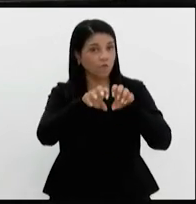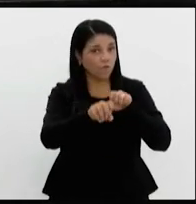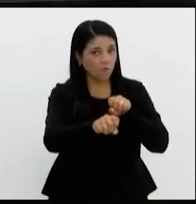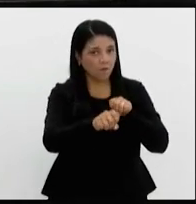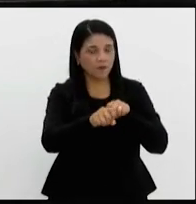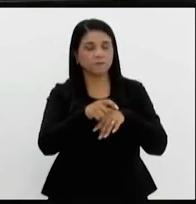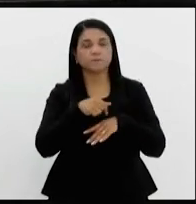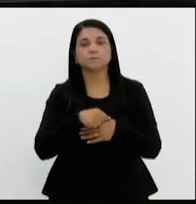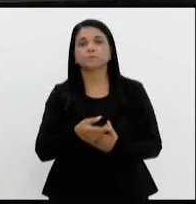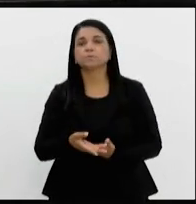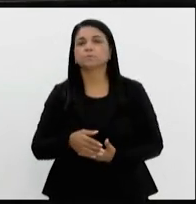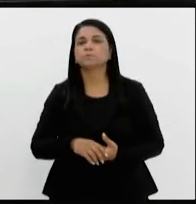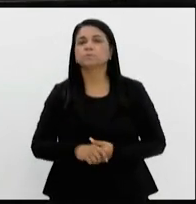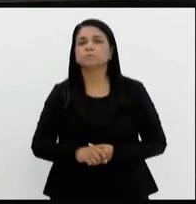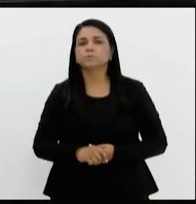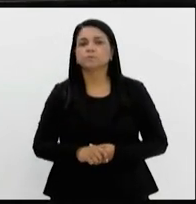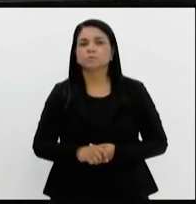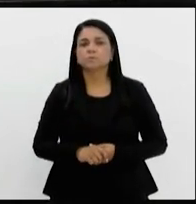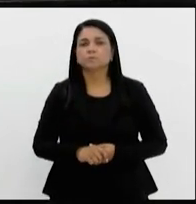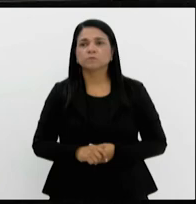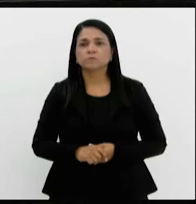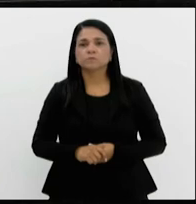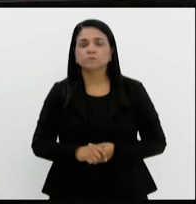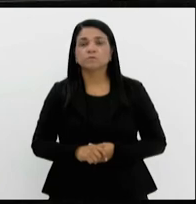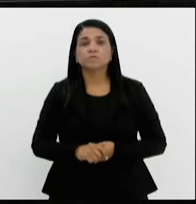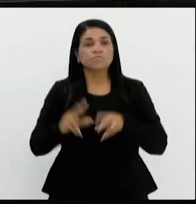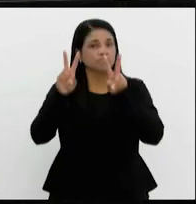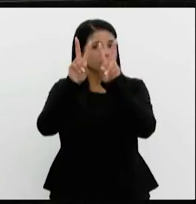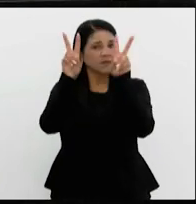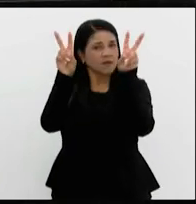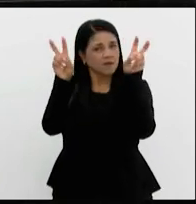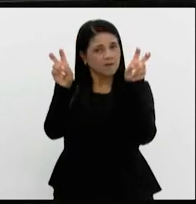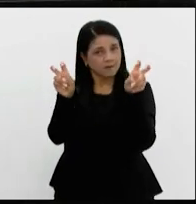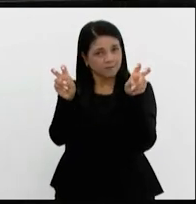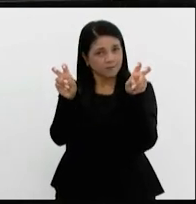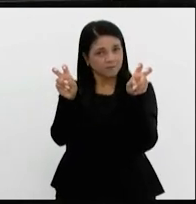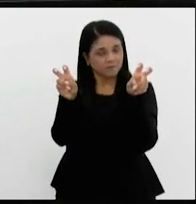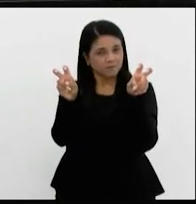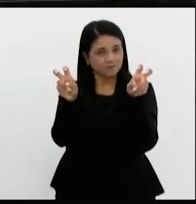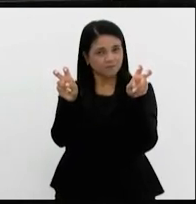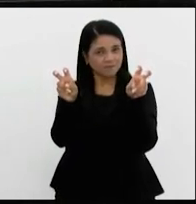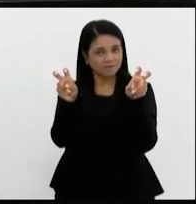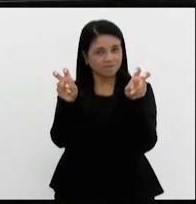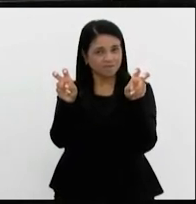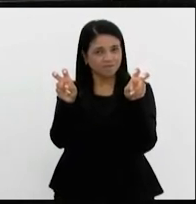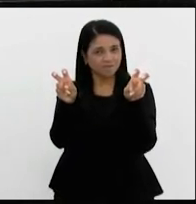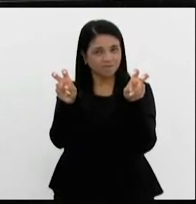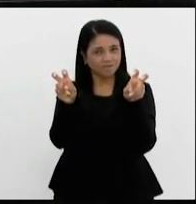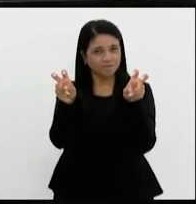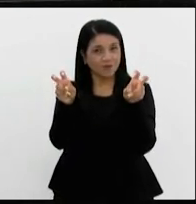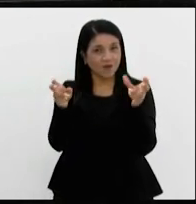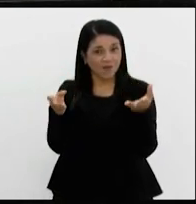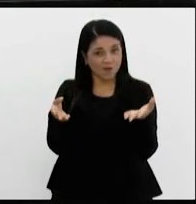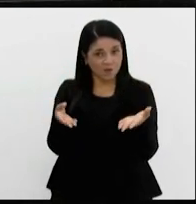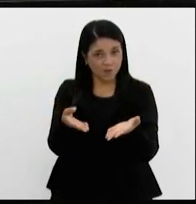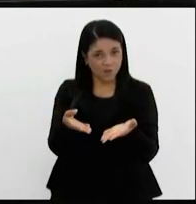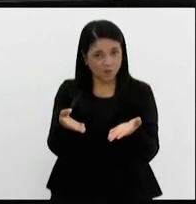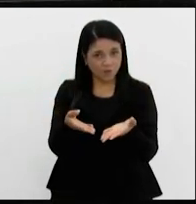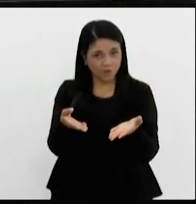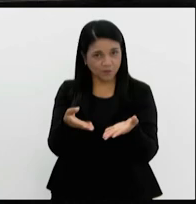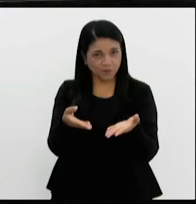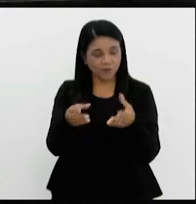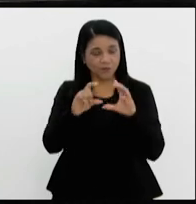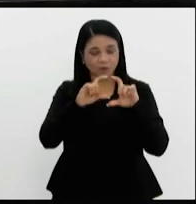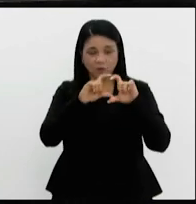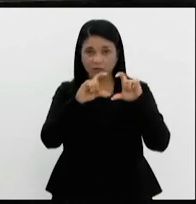de ser ao banco. Vamos abrir aspas a partir de agora, porque agora começa o trecho que